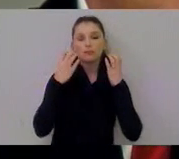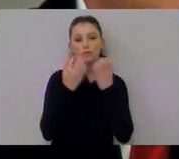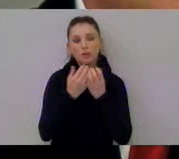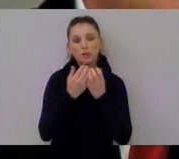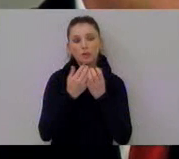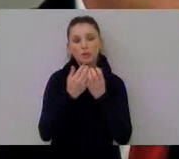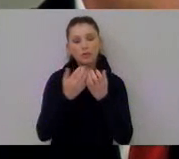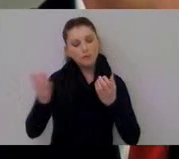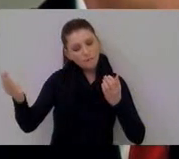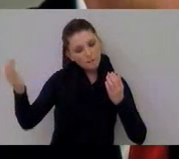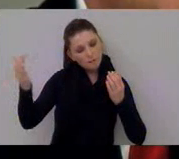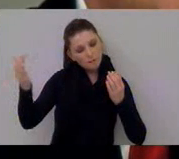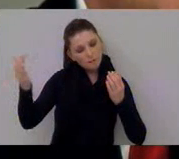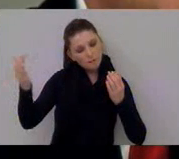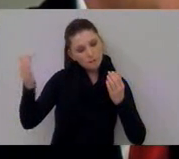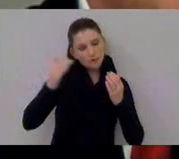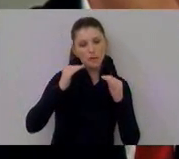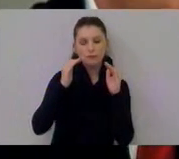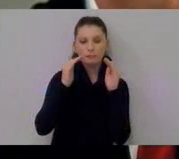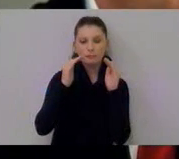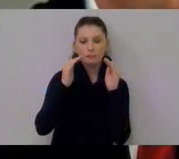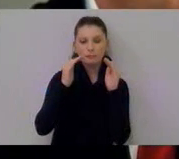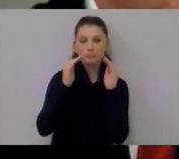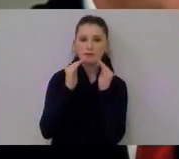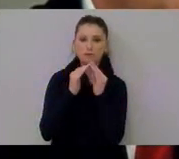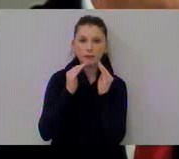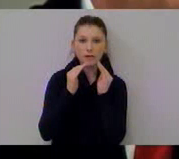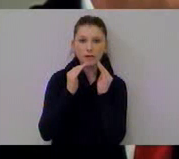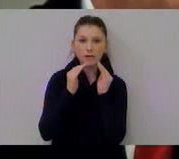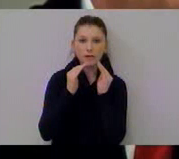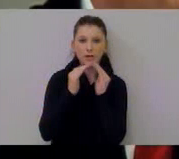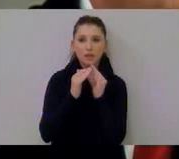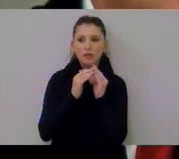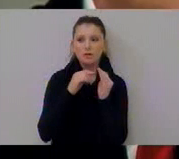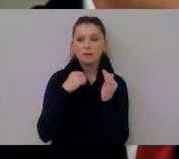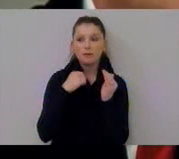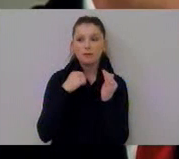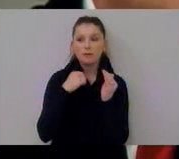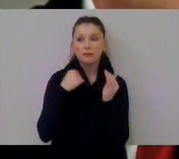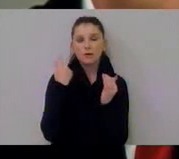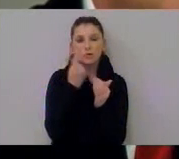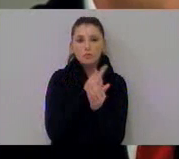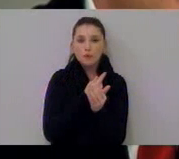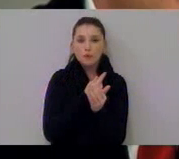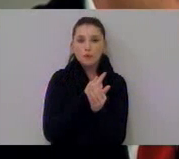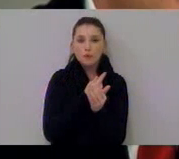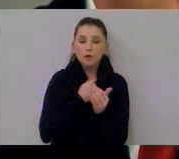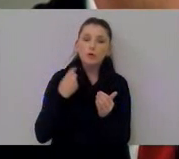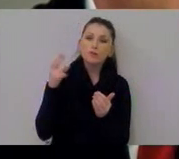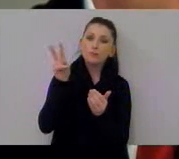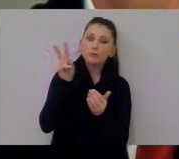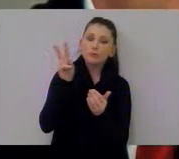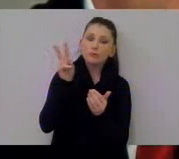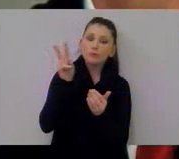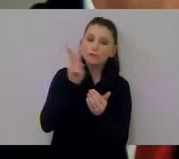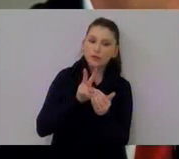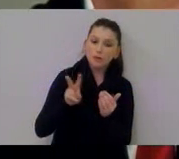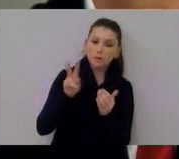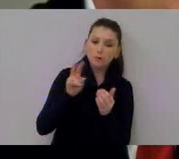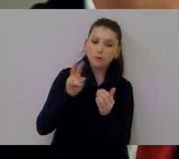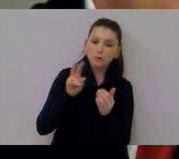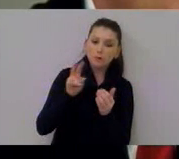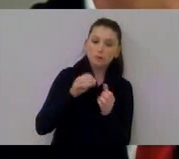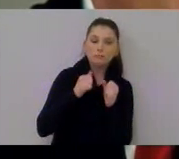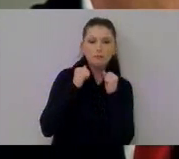suas reivindicações e nós, vereadores, possamos ir ao